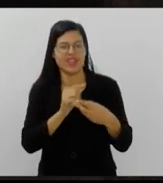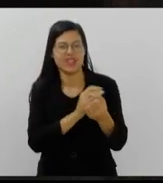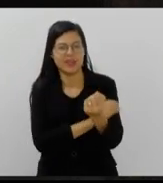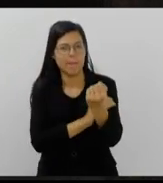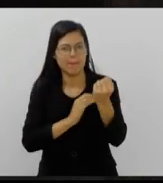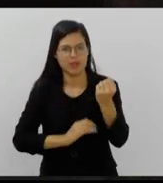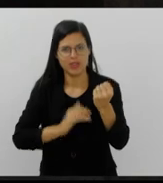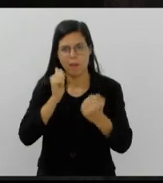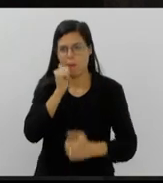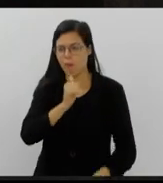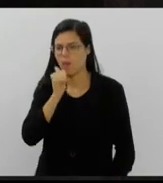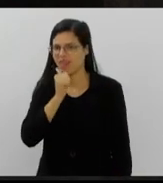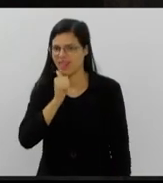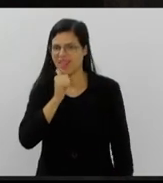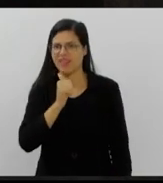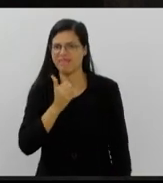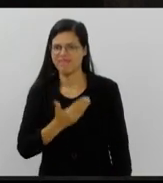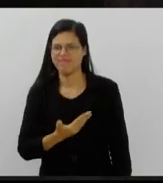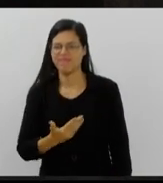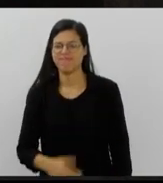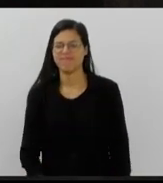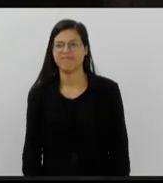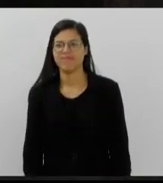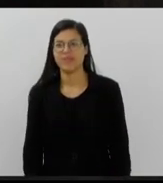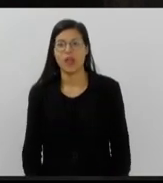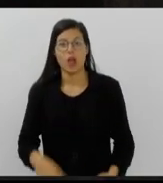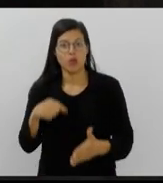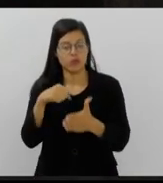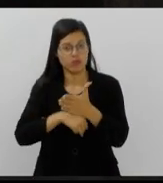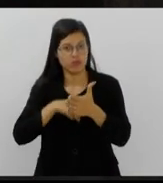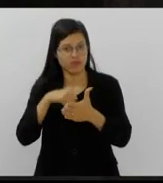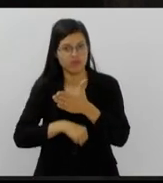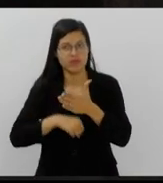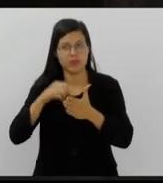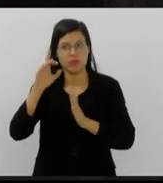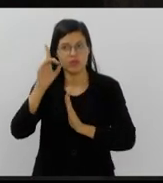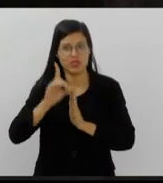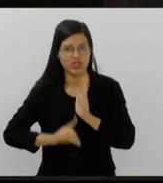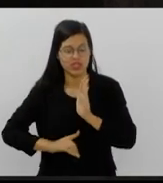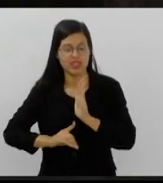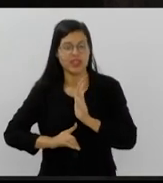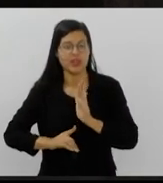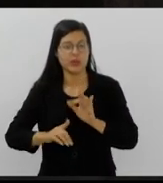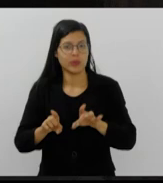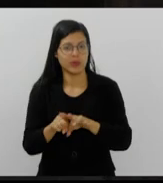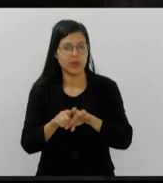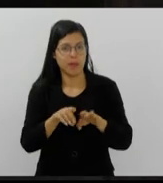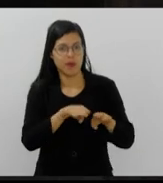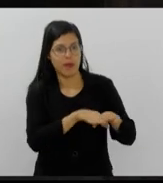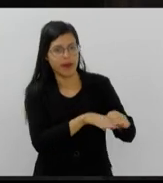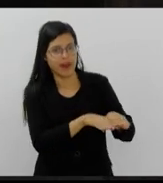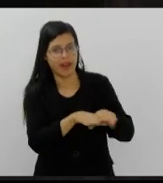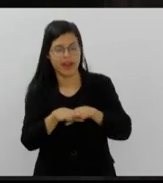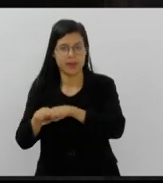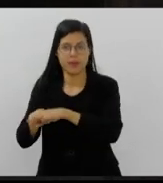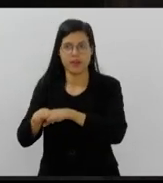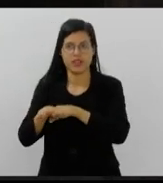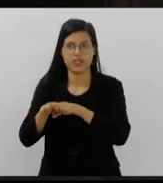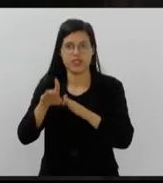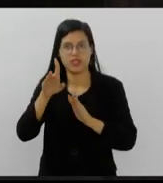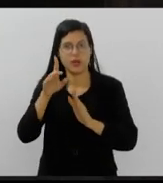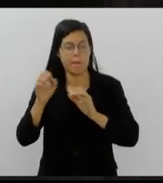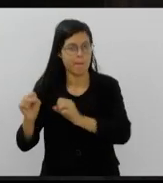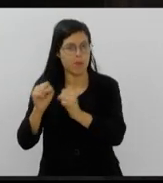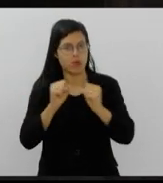brilhantes mulheres. A luta pelo direito, de Ieren, e o equilíbrio entre o poder e o direito, lembrando o saudoso